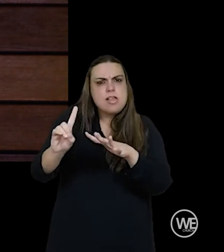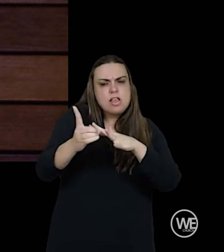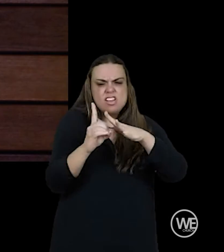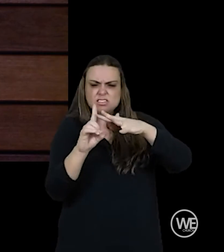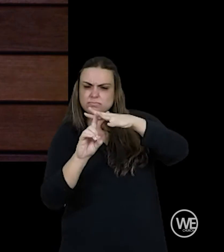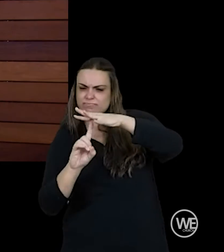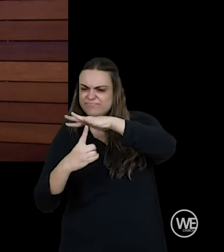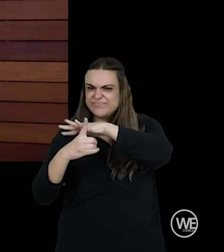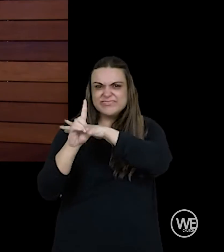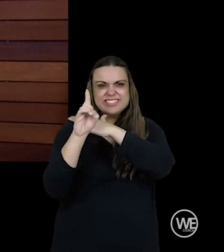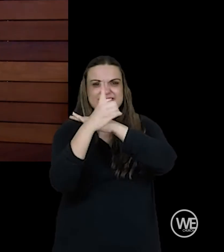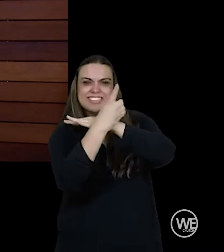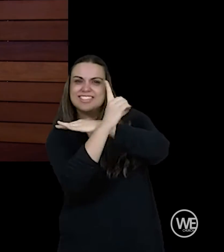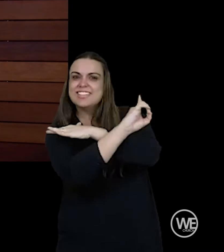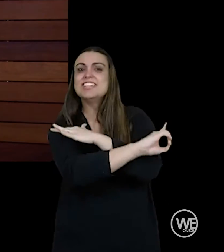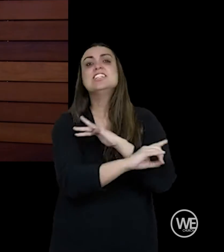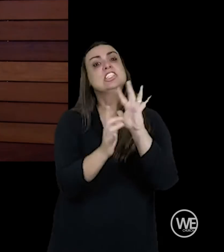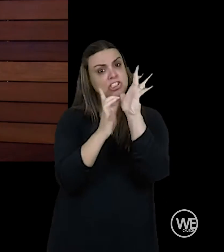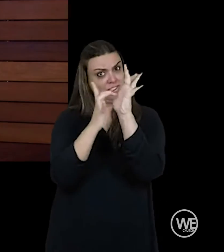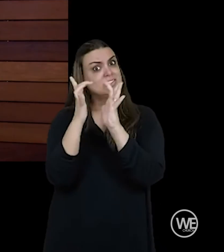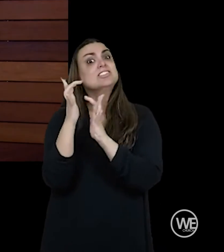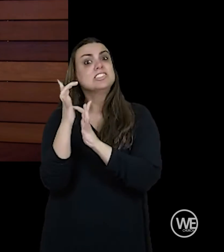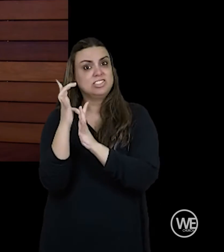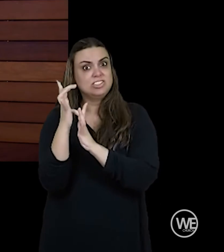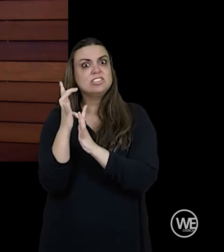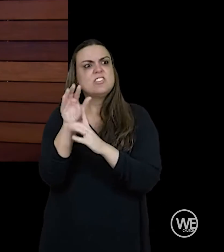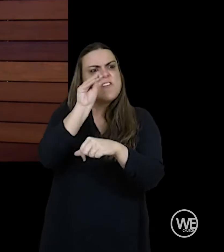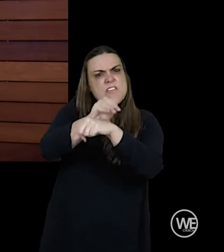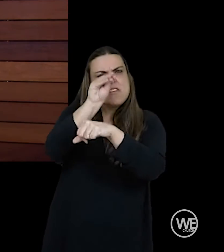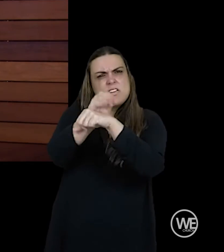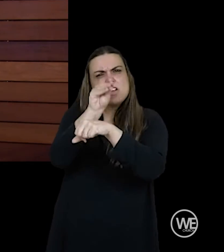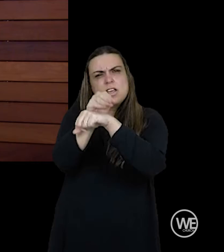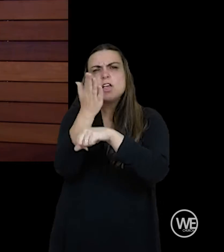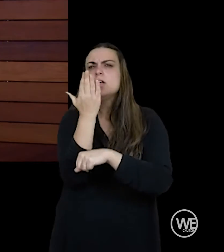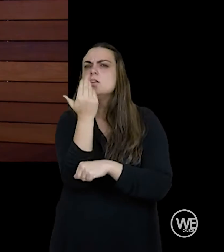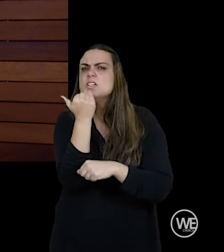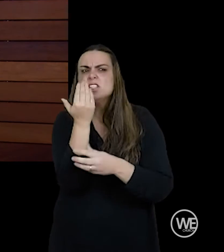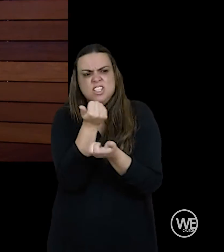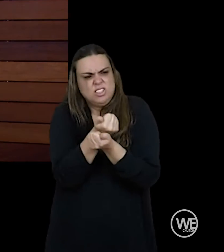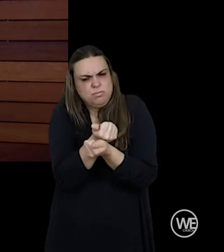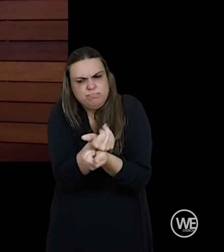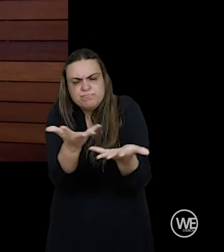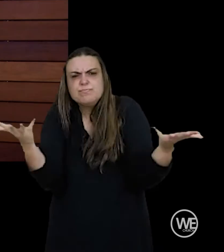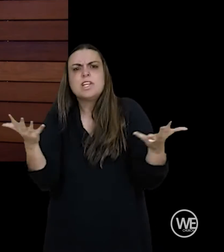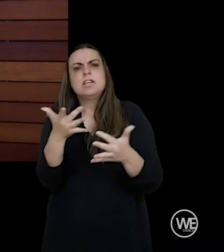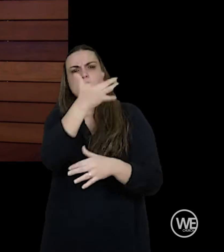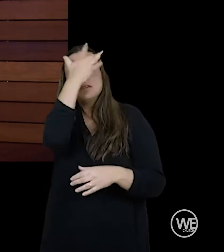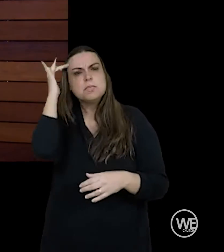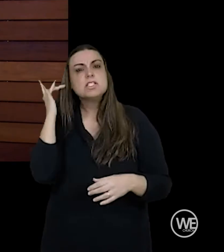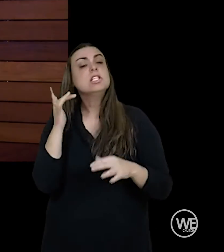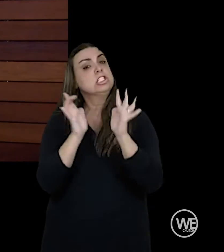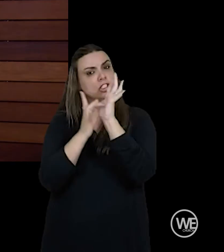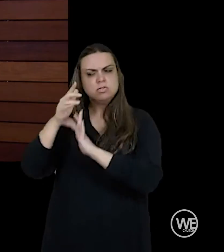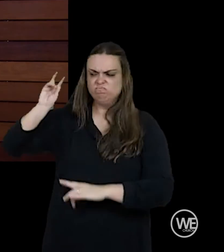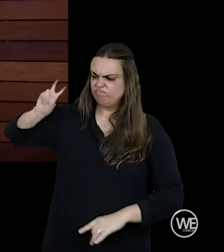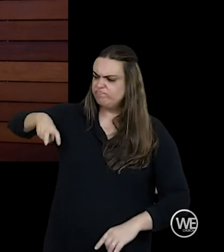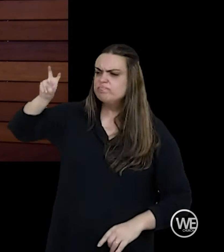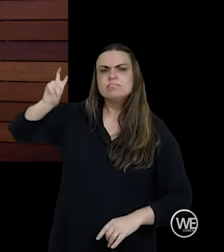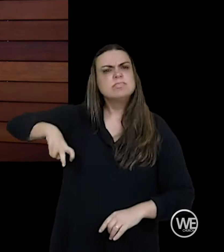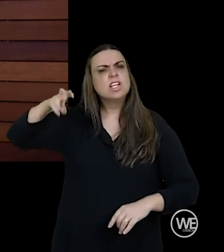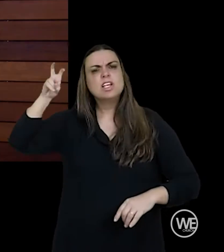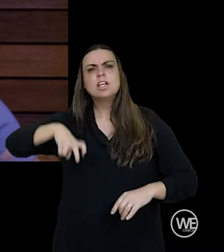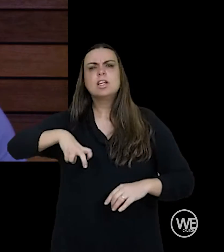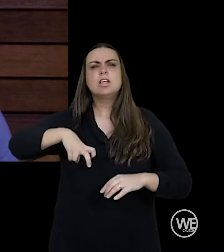gente tem várias passagens em que ele alimentou uma multidão de pessoas. Ele andava pelas cidades e